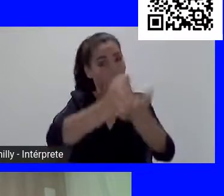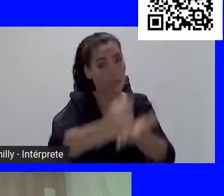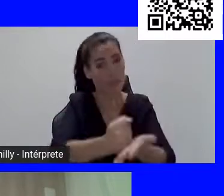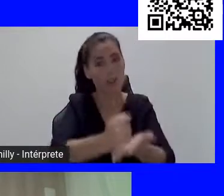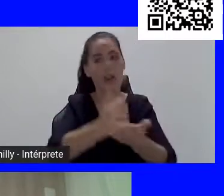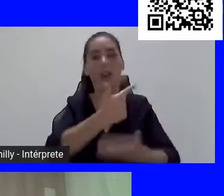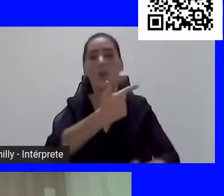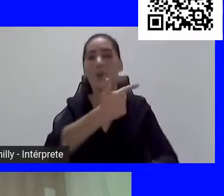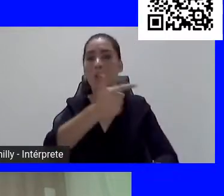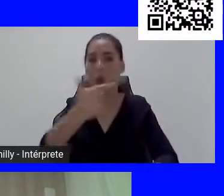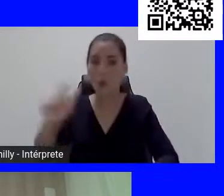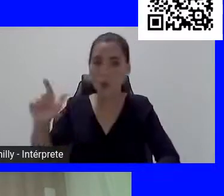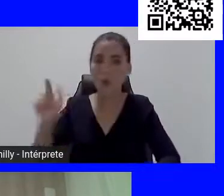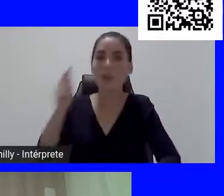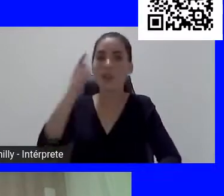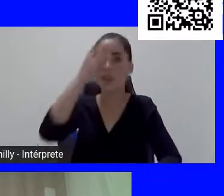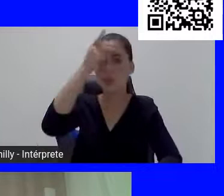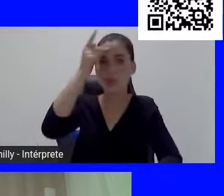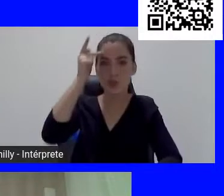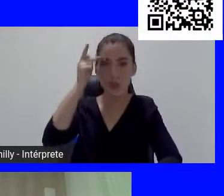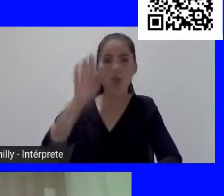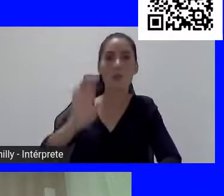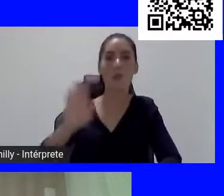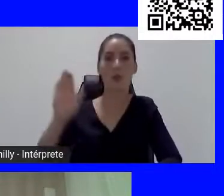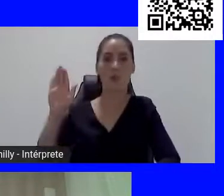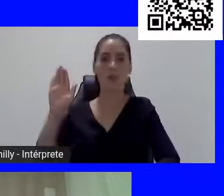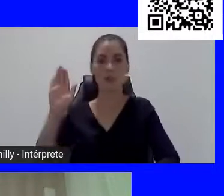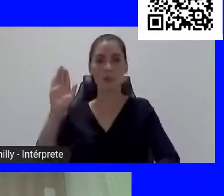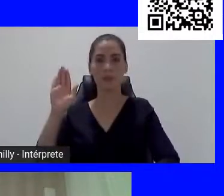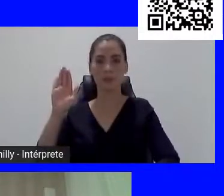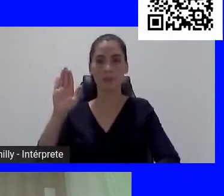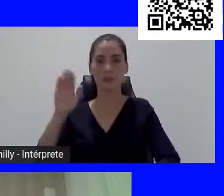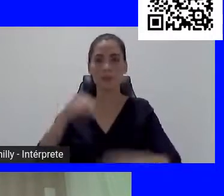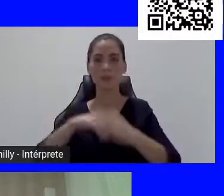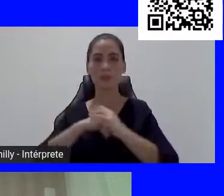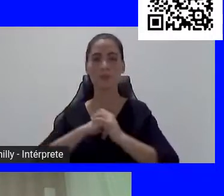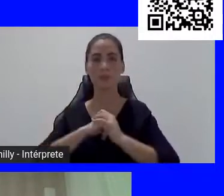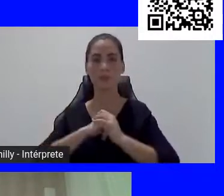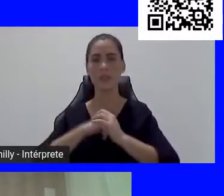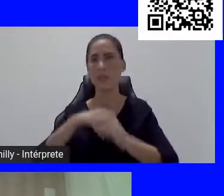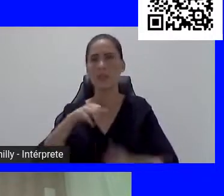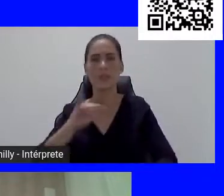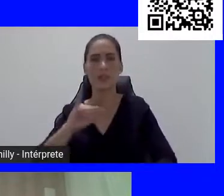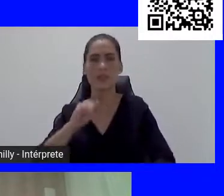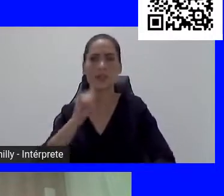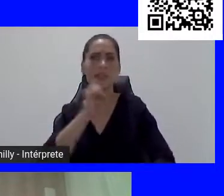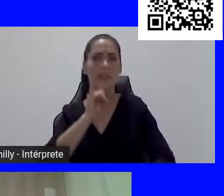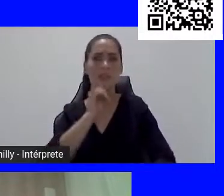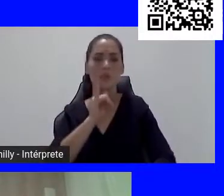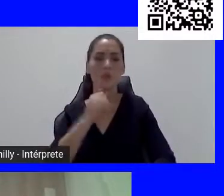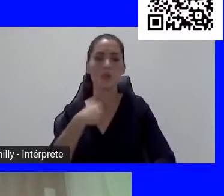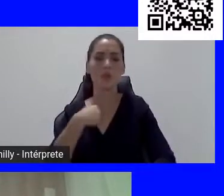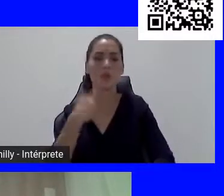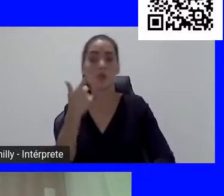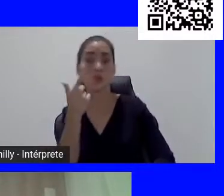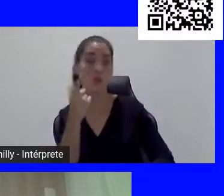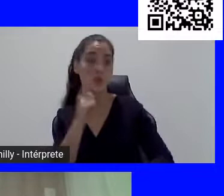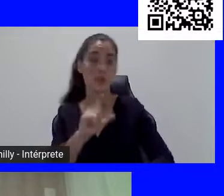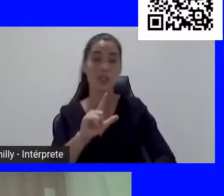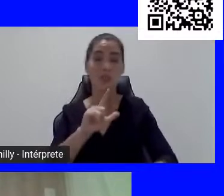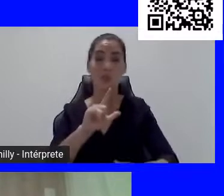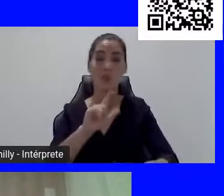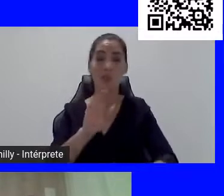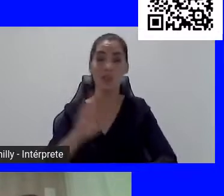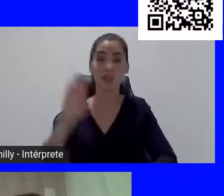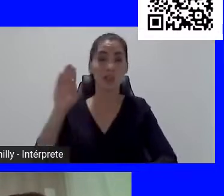para que outros possam compor numa ampla... Se eu não tenho condições eleitorais de ser candidata, eu não vou ajudar sendo vice.